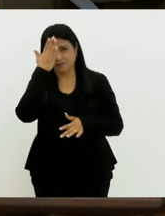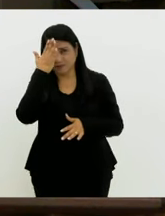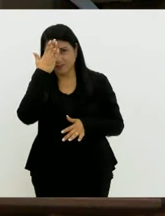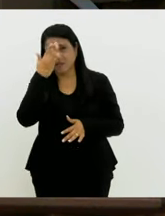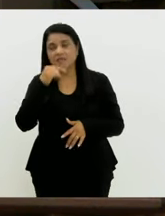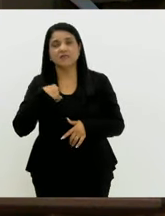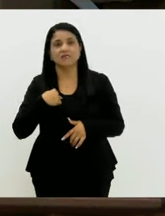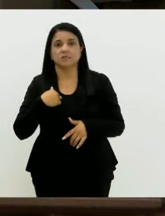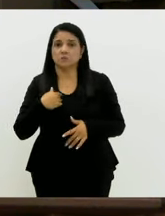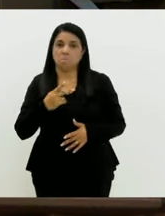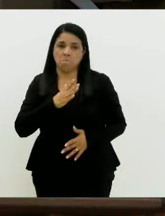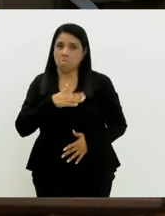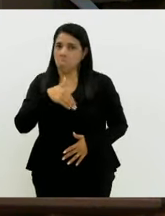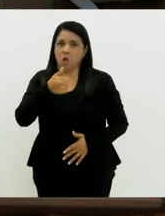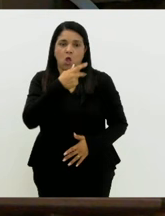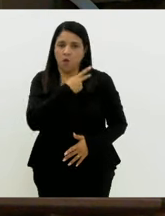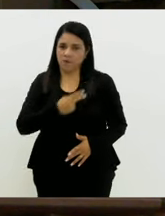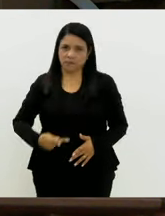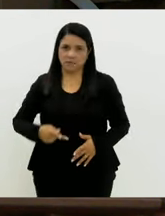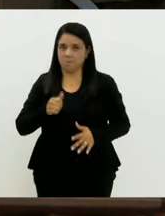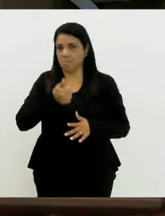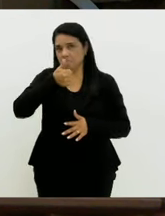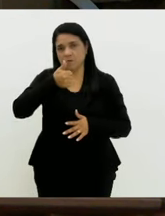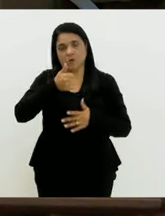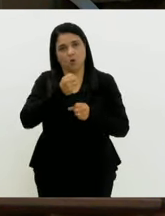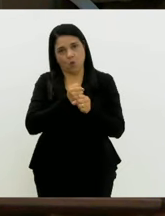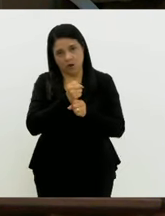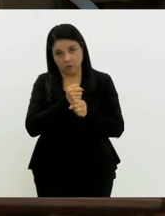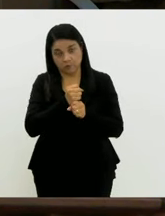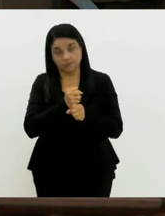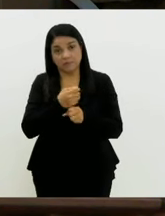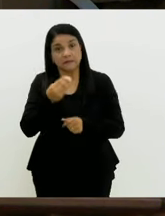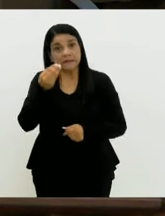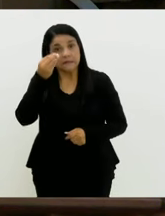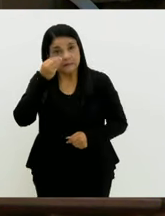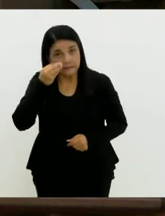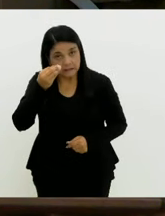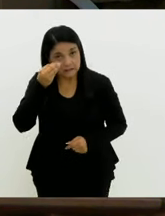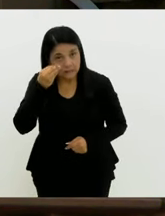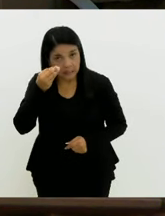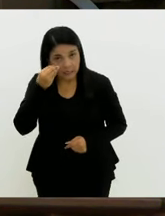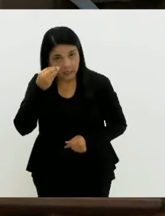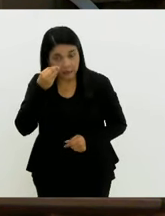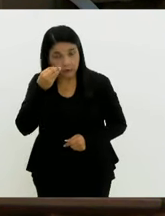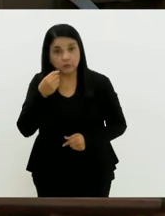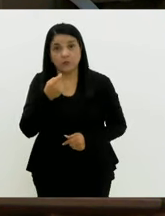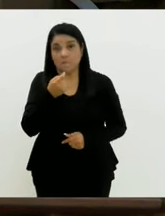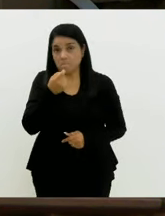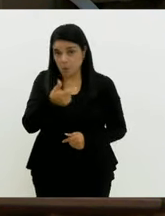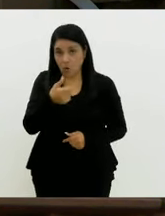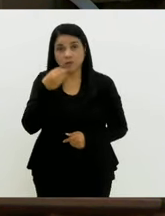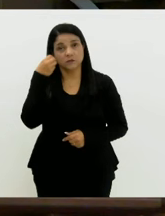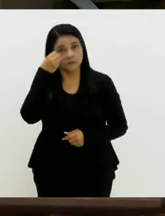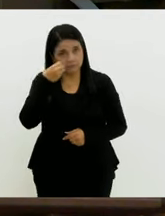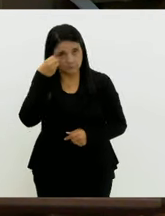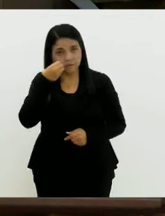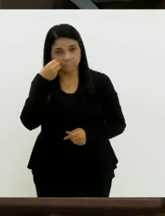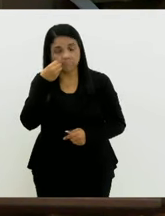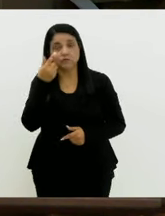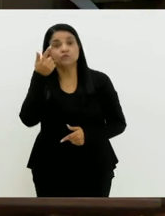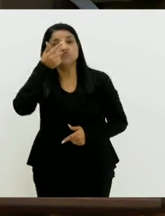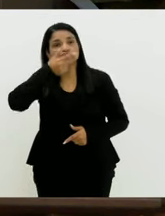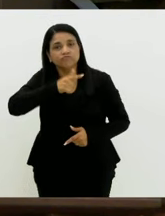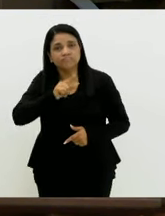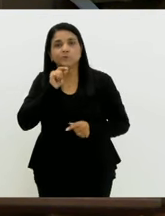os senhores nesse primeiro ano, mas tento, no auge da minha ainda pouca experiência, tentar preencher todos